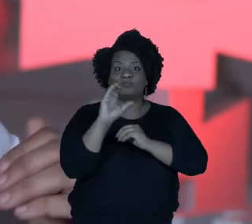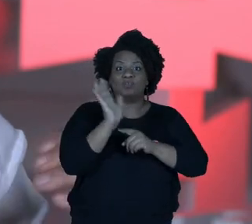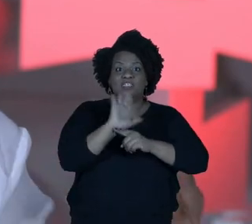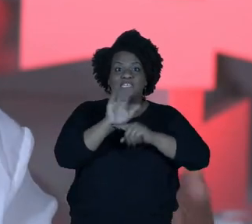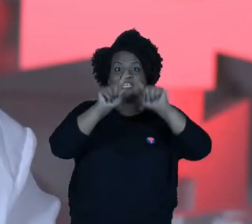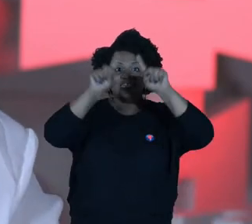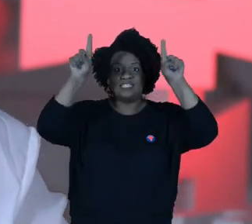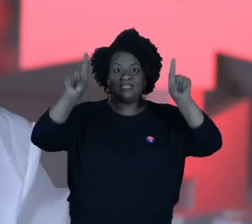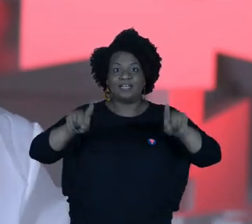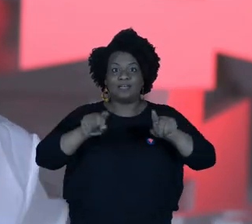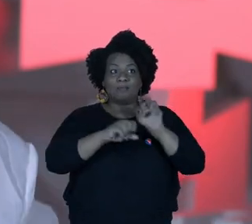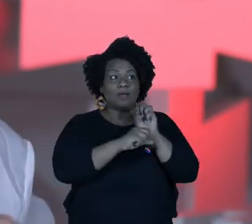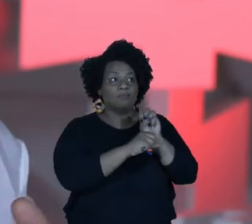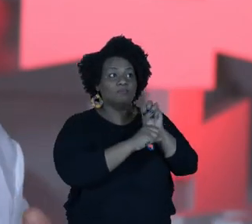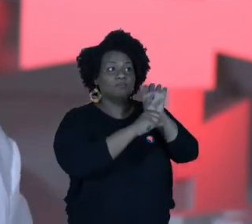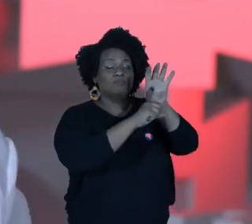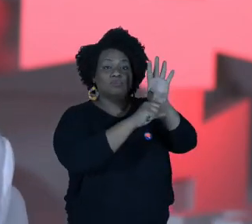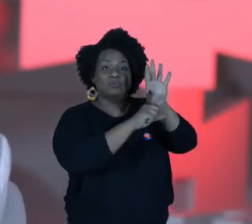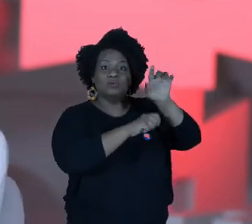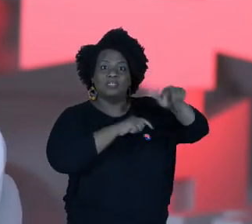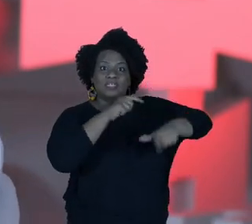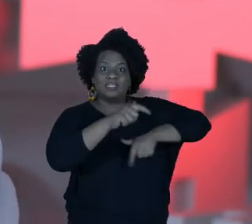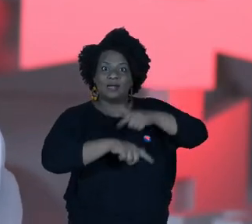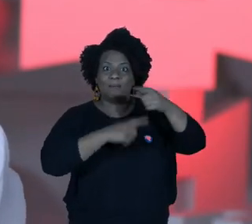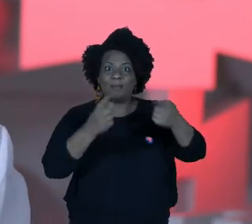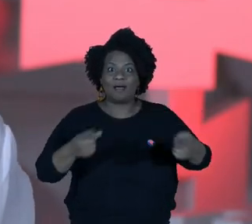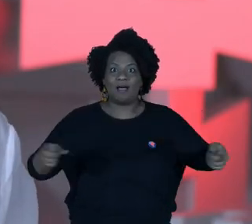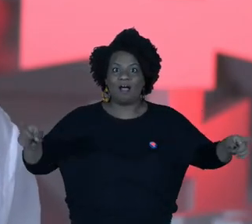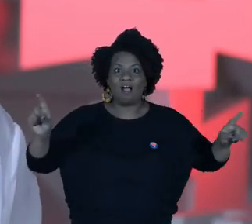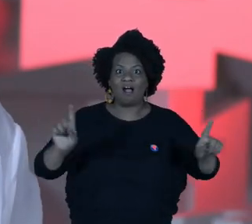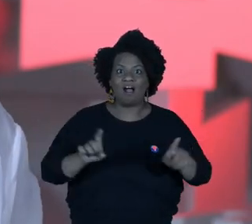cinema faz projeções, trabalha com óperas